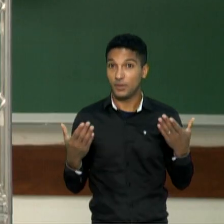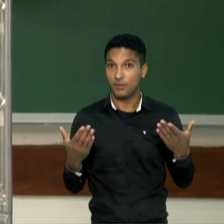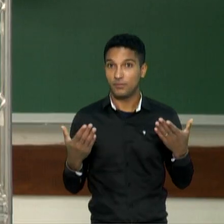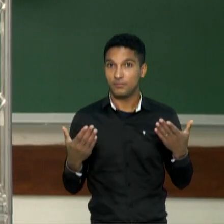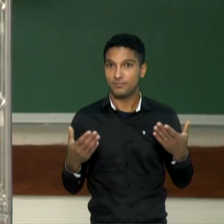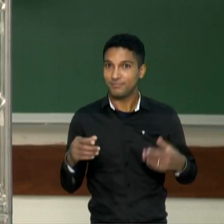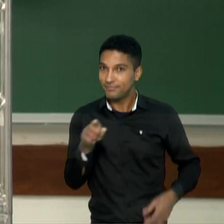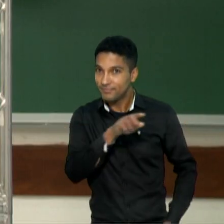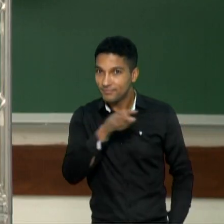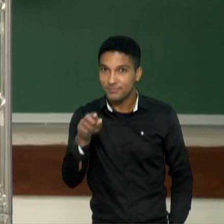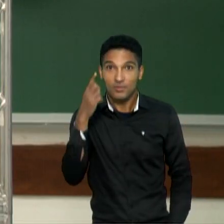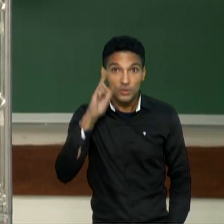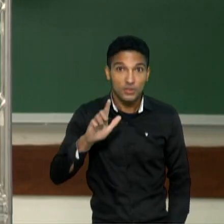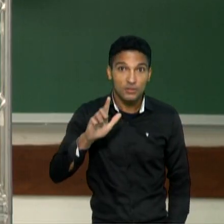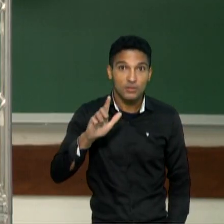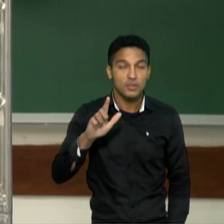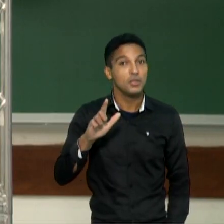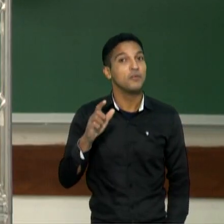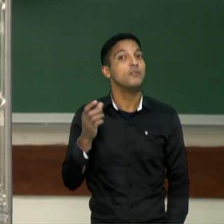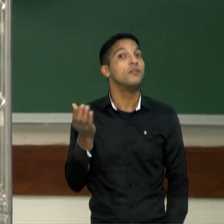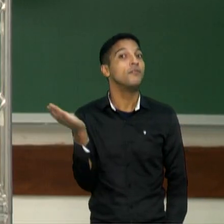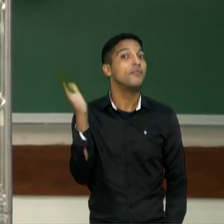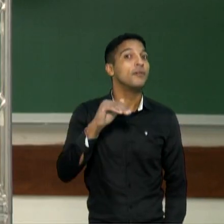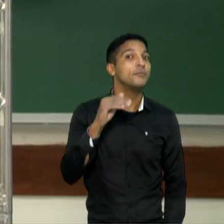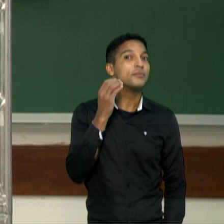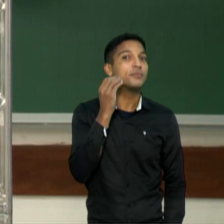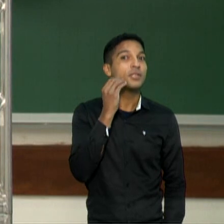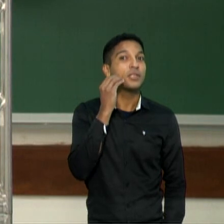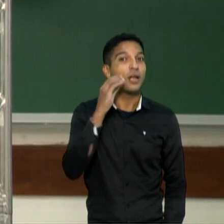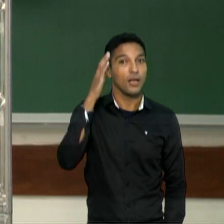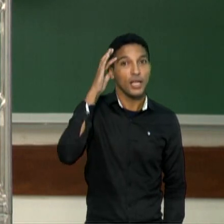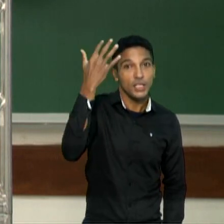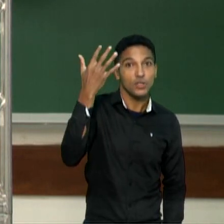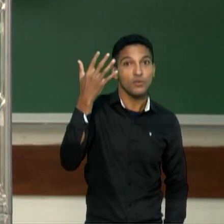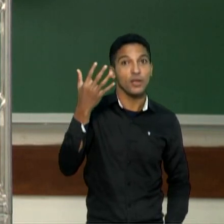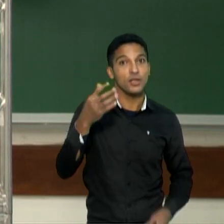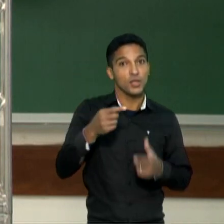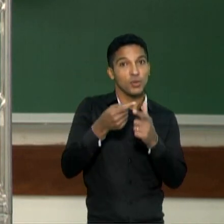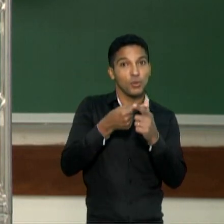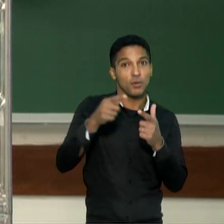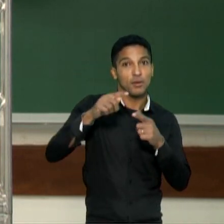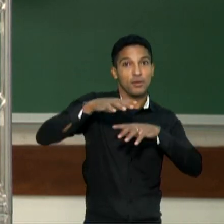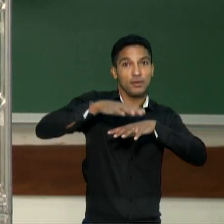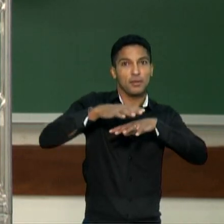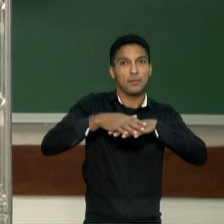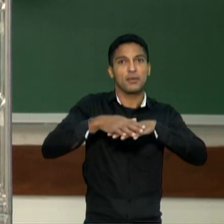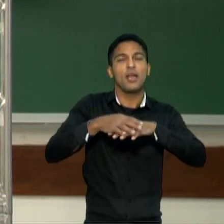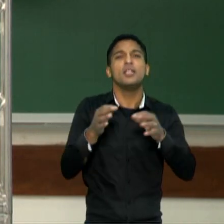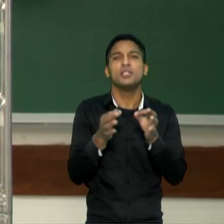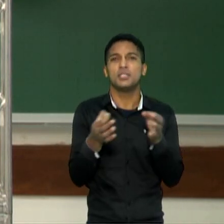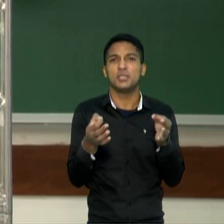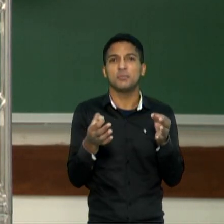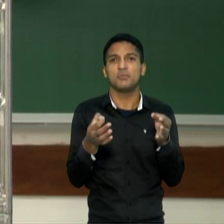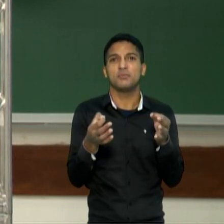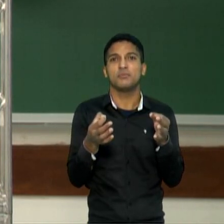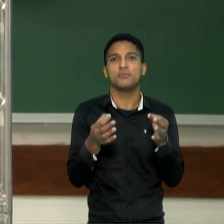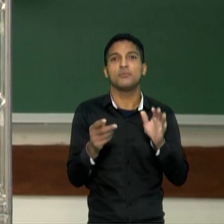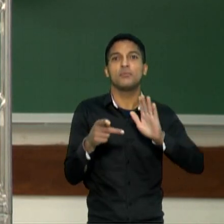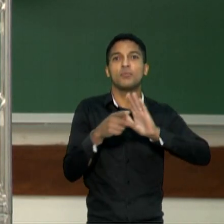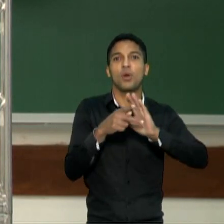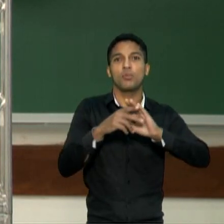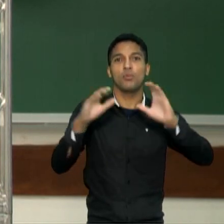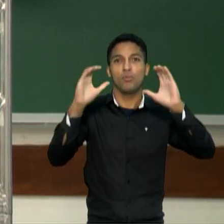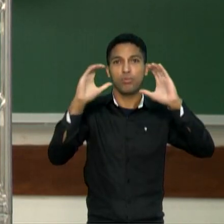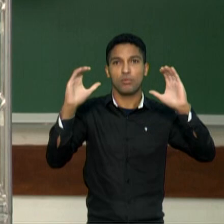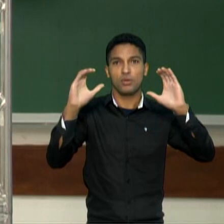Então, galera, conseguiram? Vamos tentar aqui então resolver esse problema. Bem simples, como eu disse, bem semelhante ao exemplo que eu fiz agora